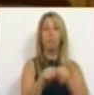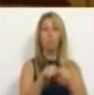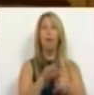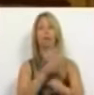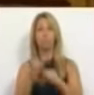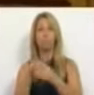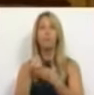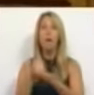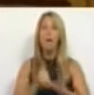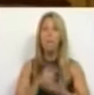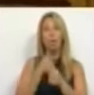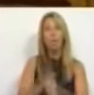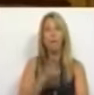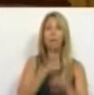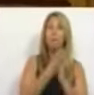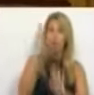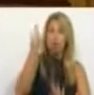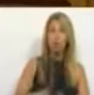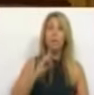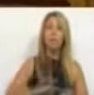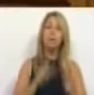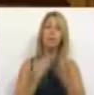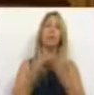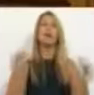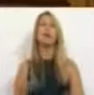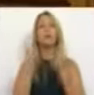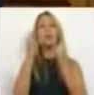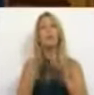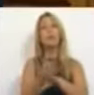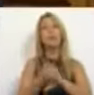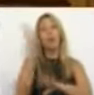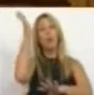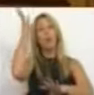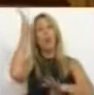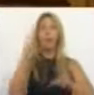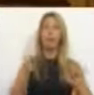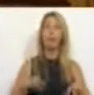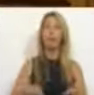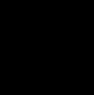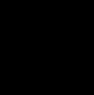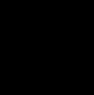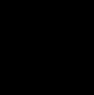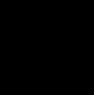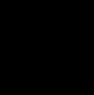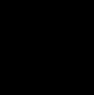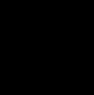medidas justas e necessárias para salvar o setor leiteiro da extinção. Muito bem.